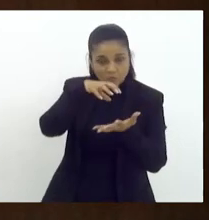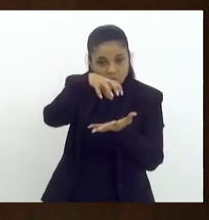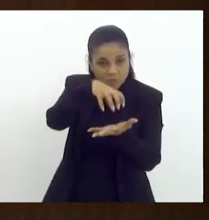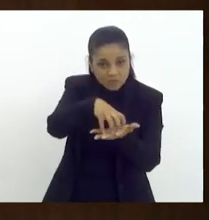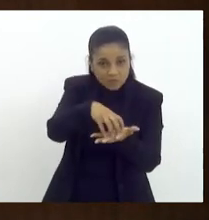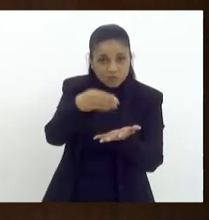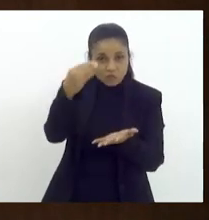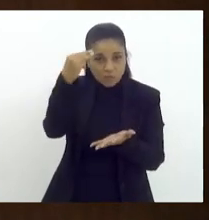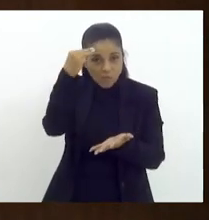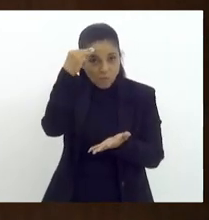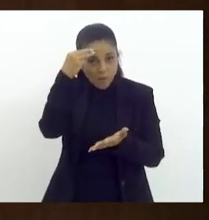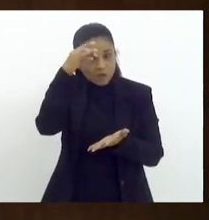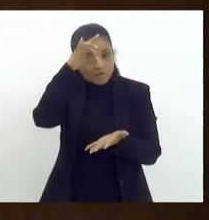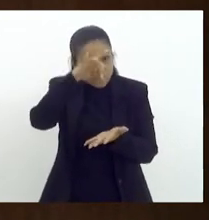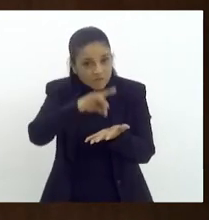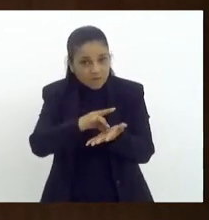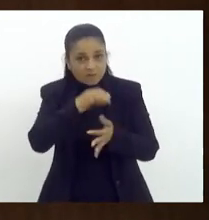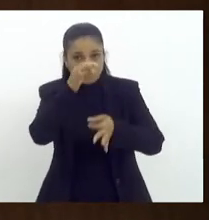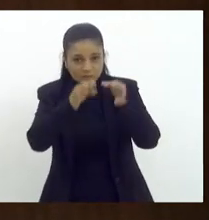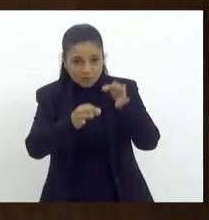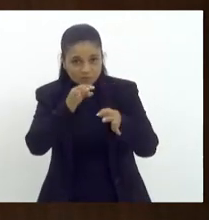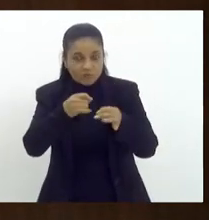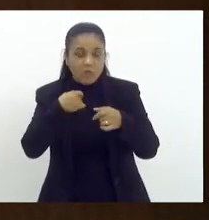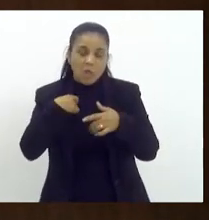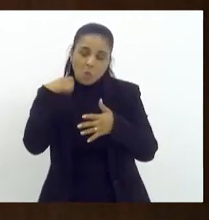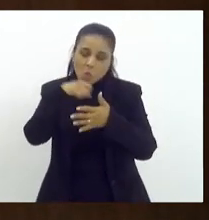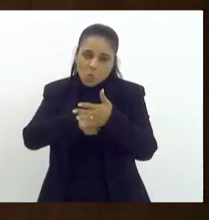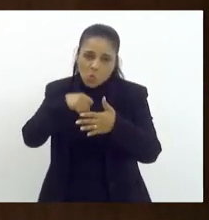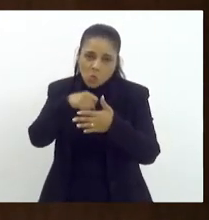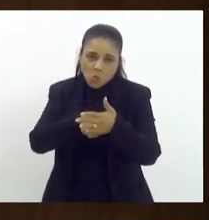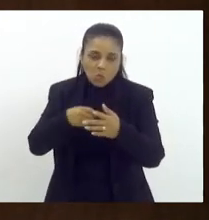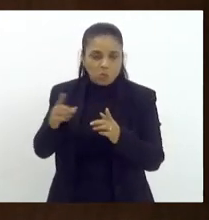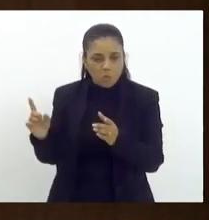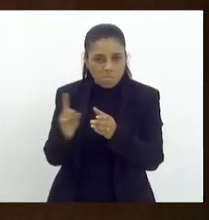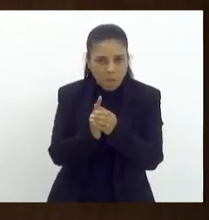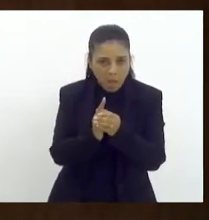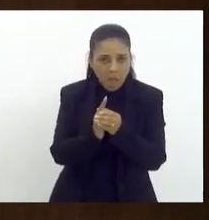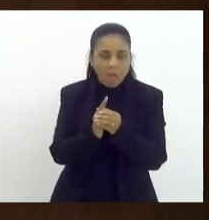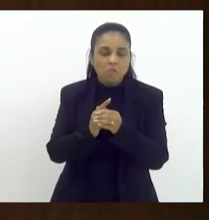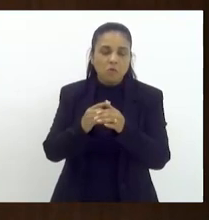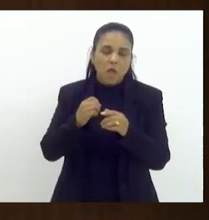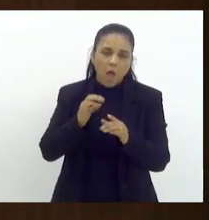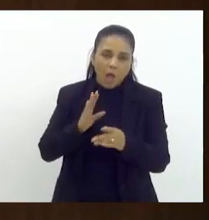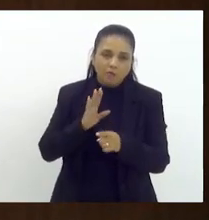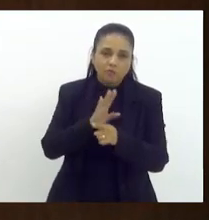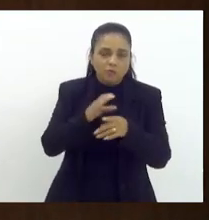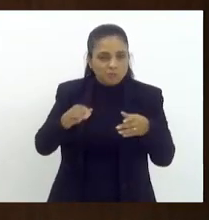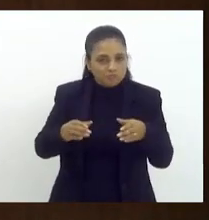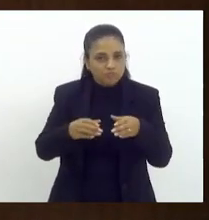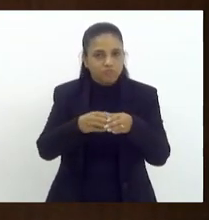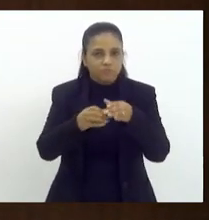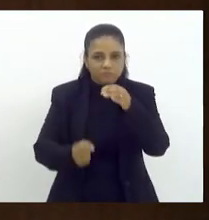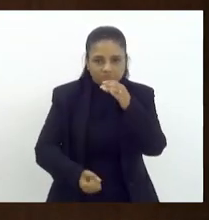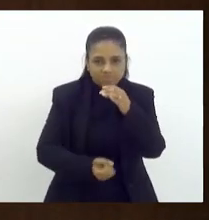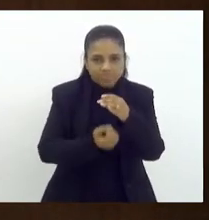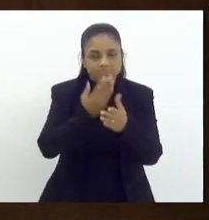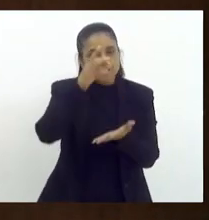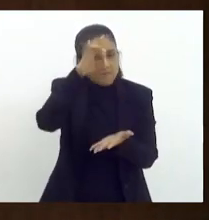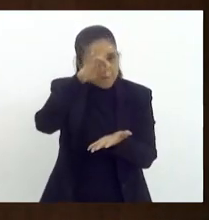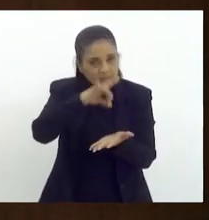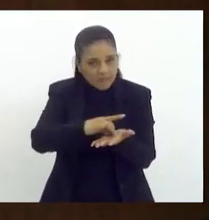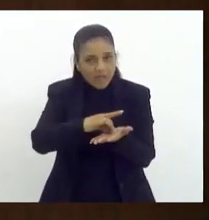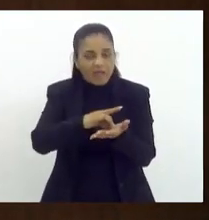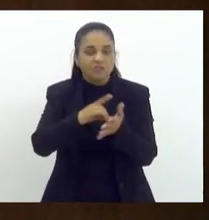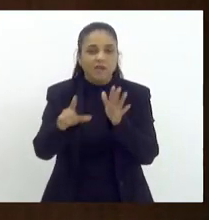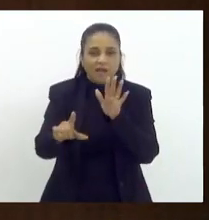verdade de justiça é uma luta histórica que eu faço parte há muito tempo eu fui uma das pessoas que ajudou a construir a comissão Municipal da Verdade que ajudou a construir